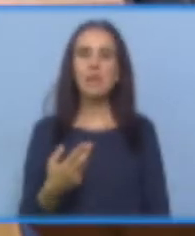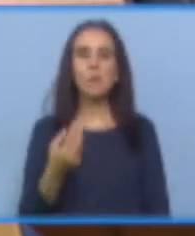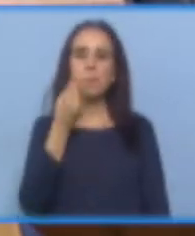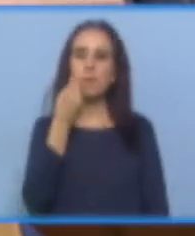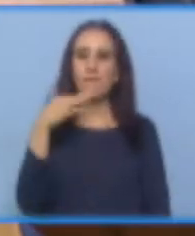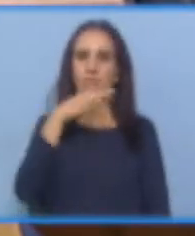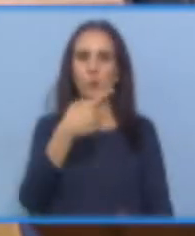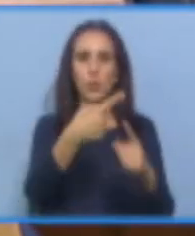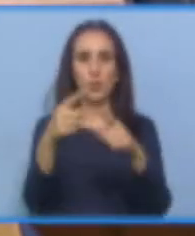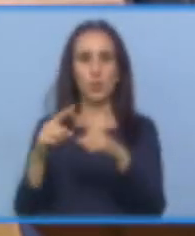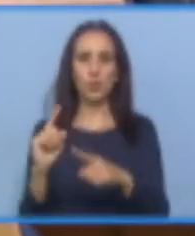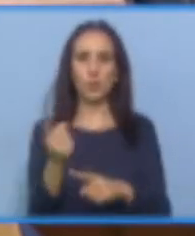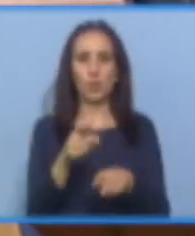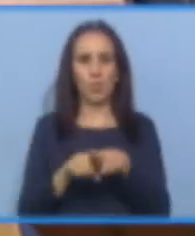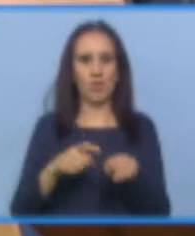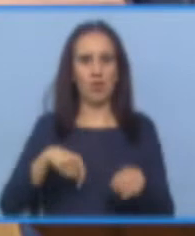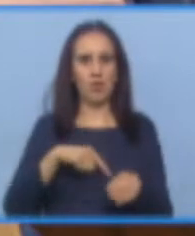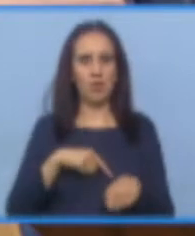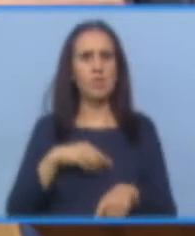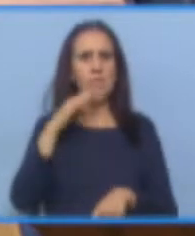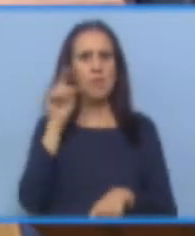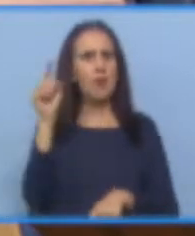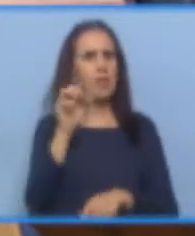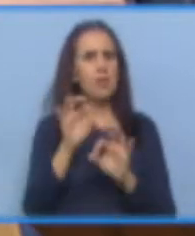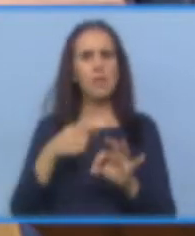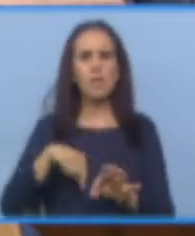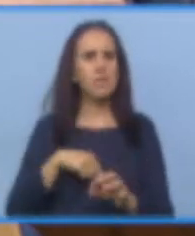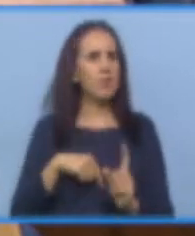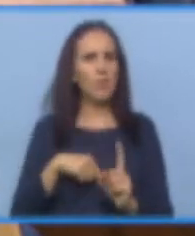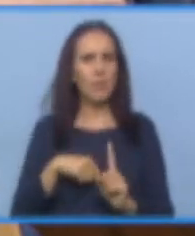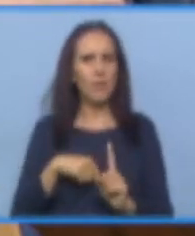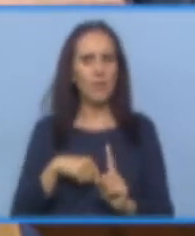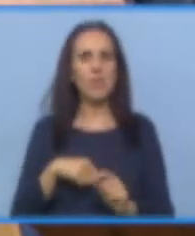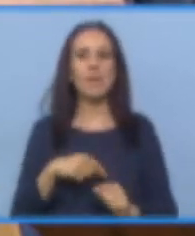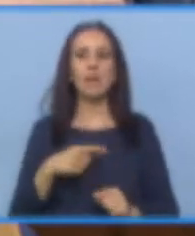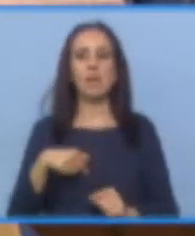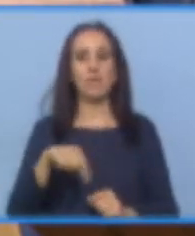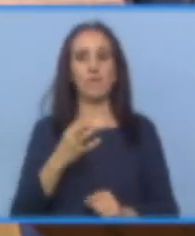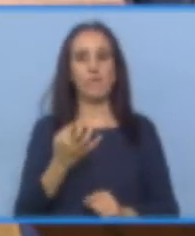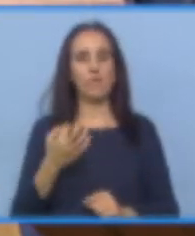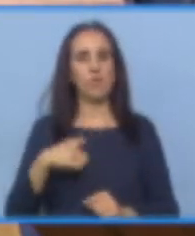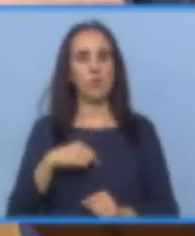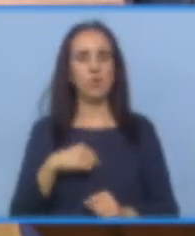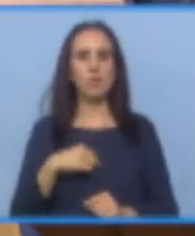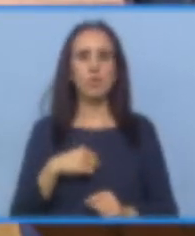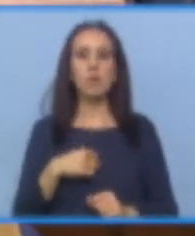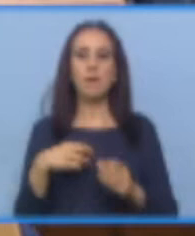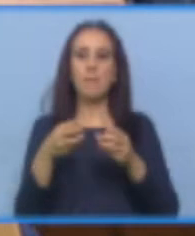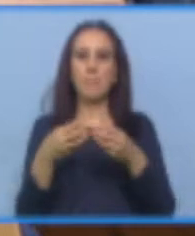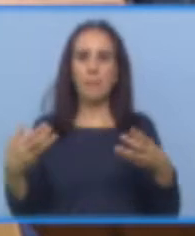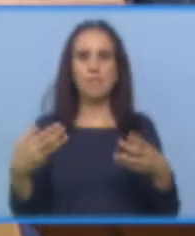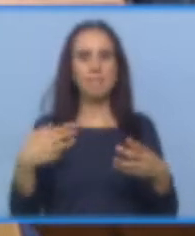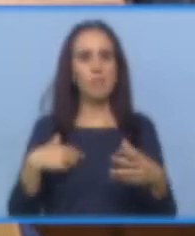muitas famílias como nós, mas há muitas famílias que não são como nós e realmente nós termos a oportunidade de cada vez mais trabalhar em nós